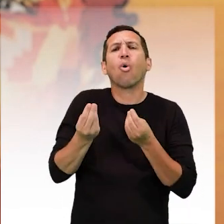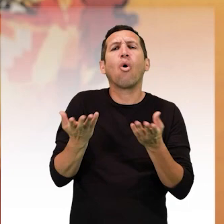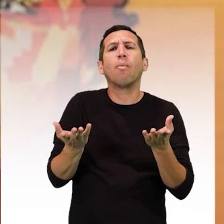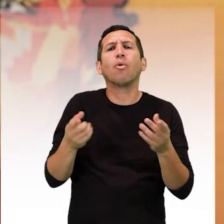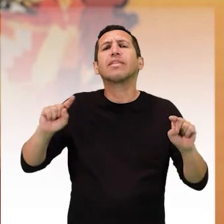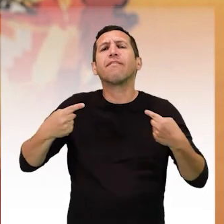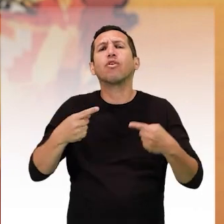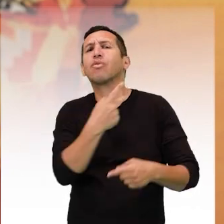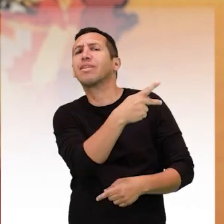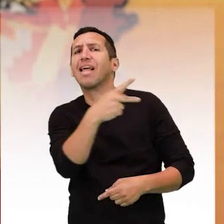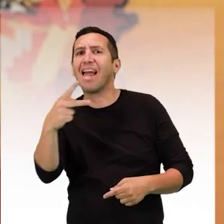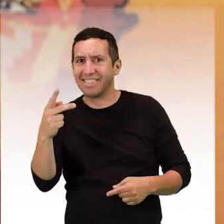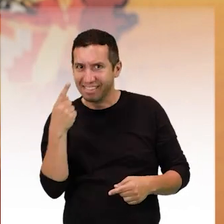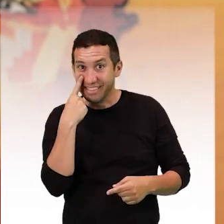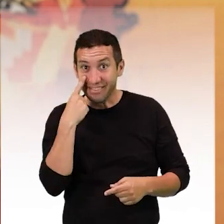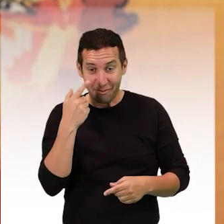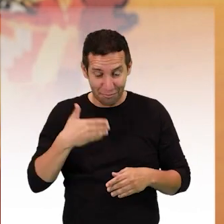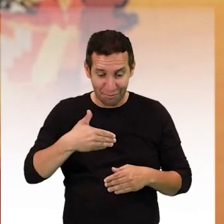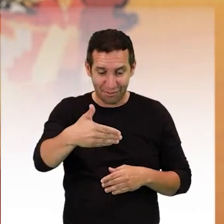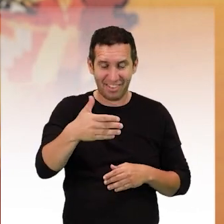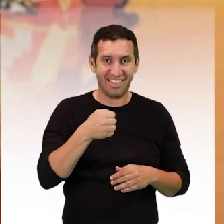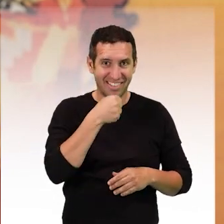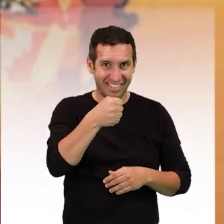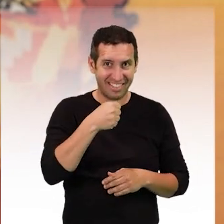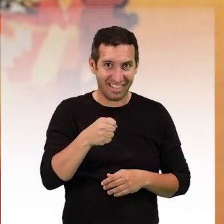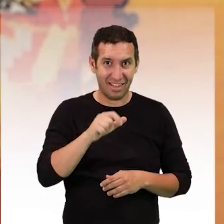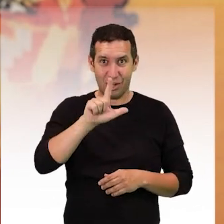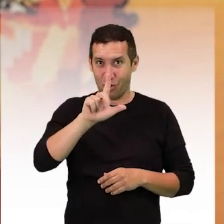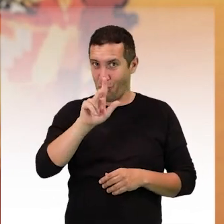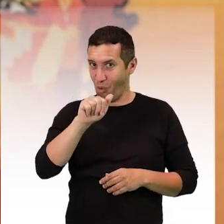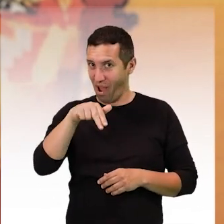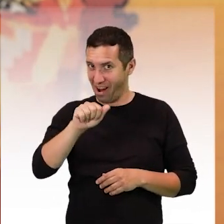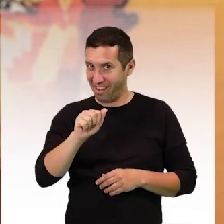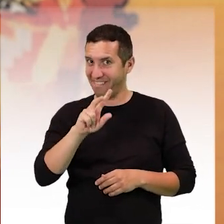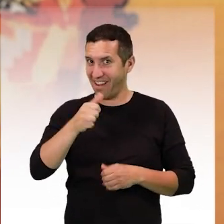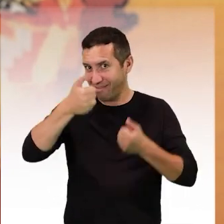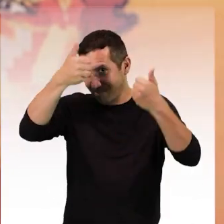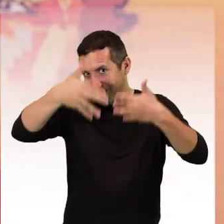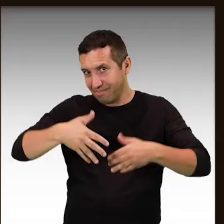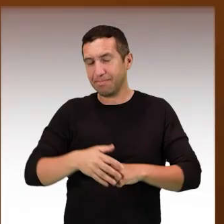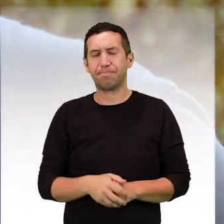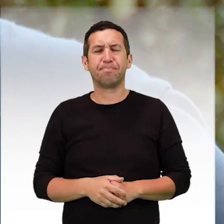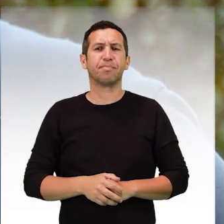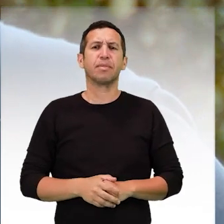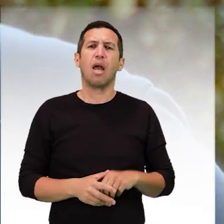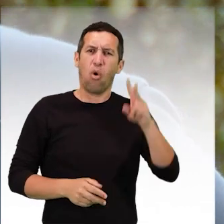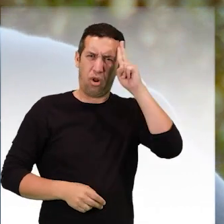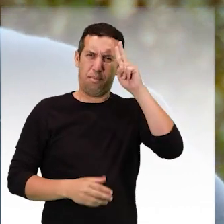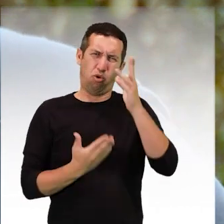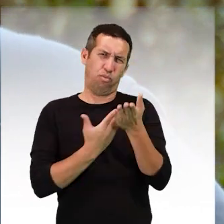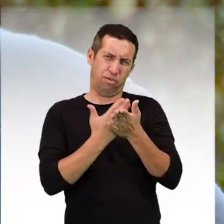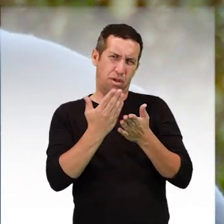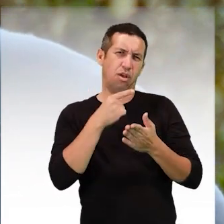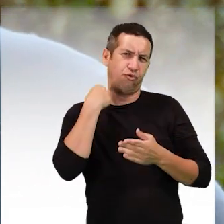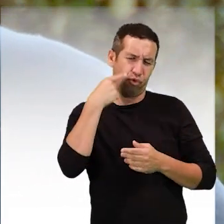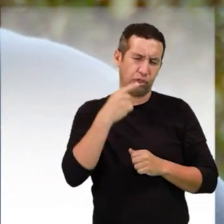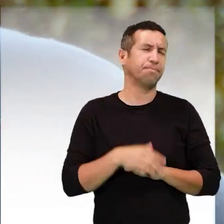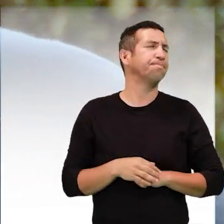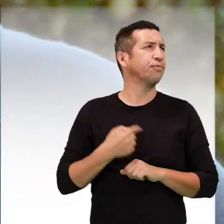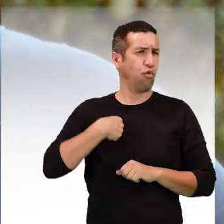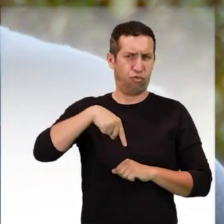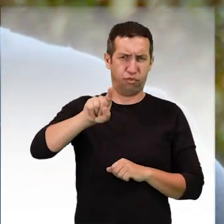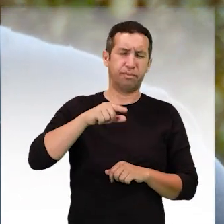desafios enfrentados no exercício da profissão é o que vamos ver agora na reportagem de Luana Carvalho. Estava no início da